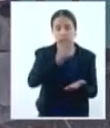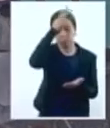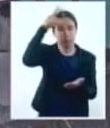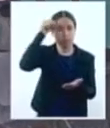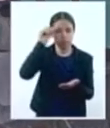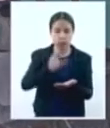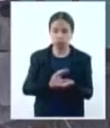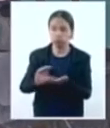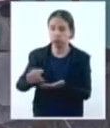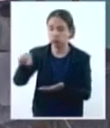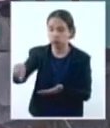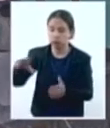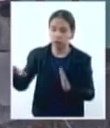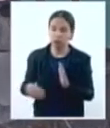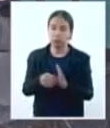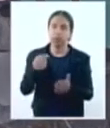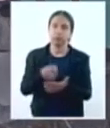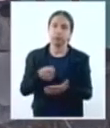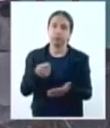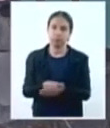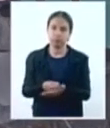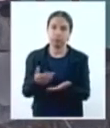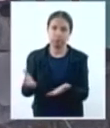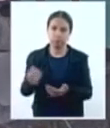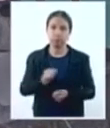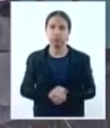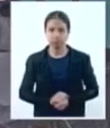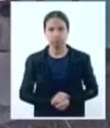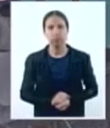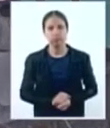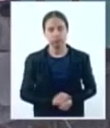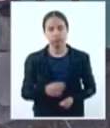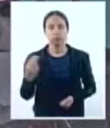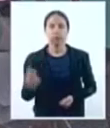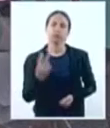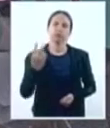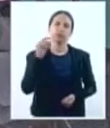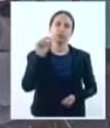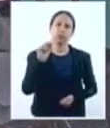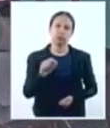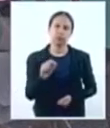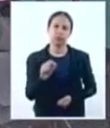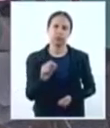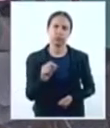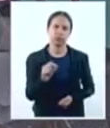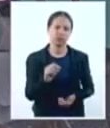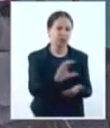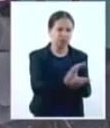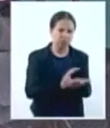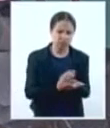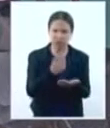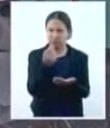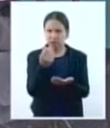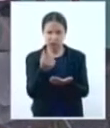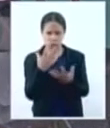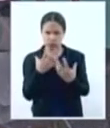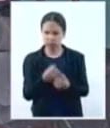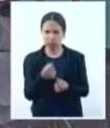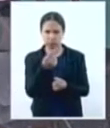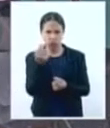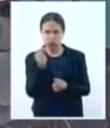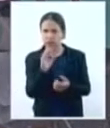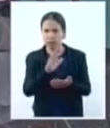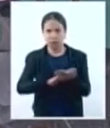para as emendas impositivas. Essas emendas não passam, os valores não passam pelos gabinetes, nem por salários dos vereadores.